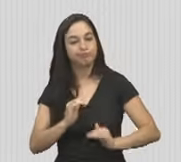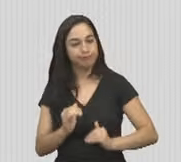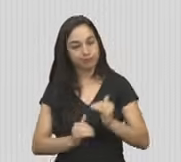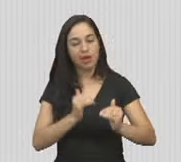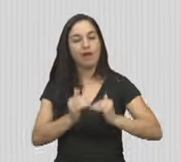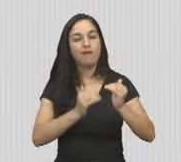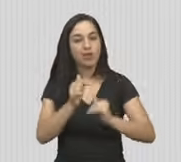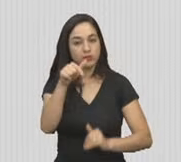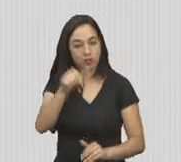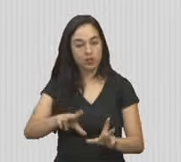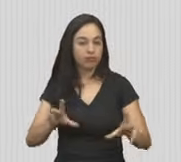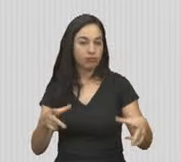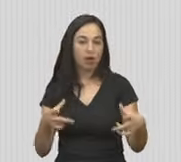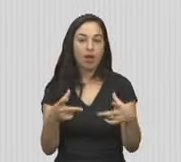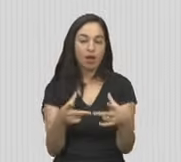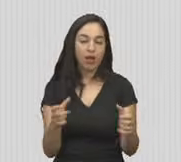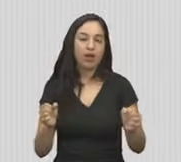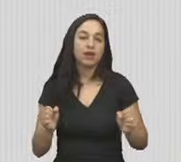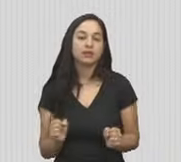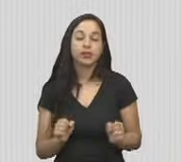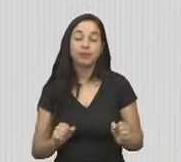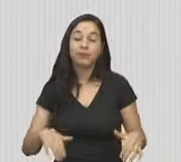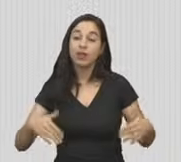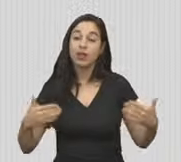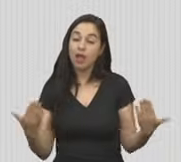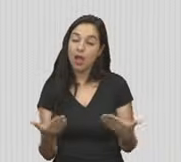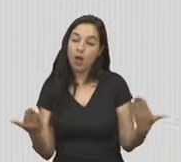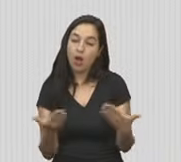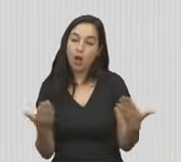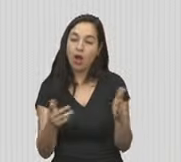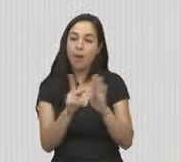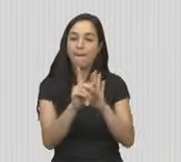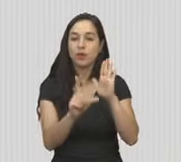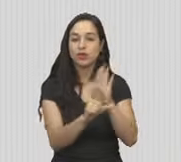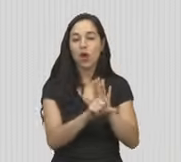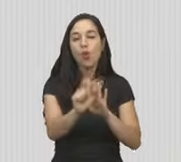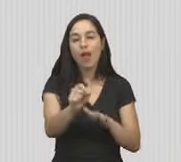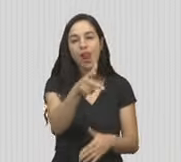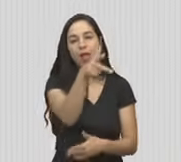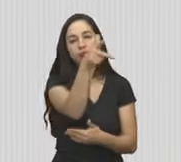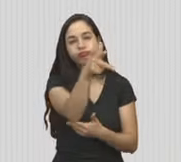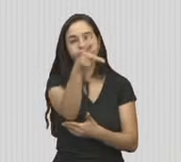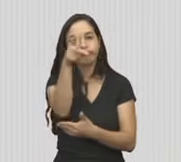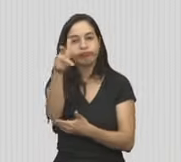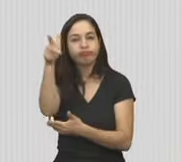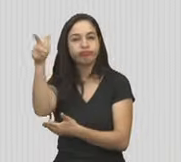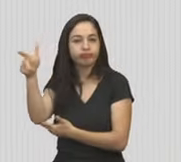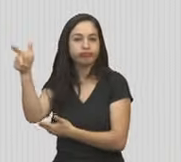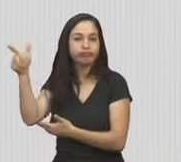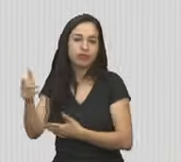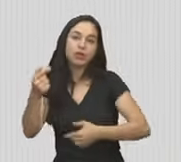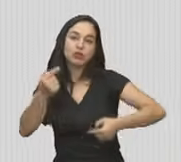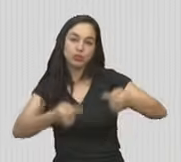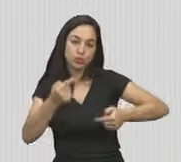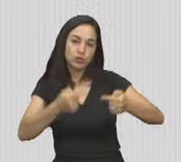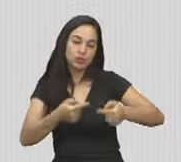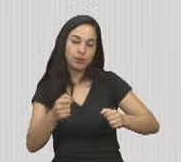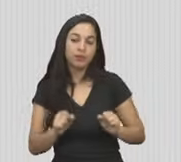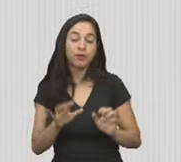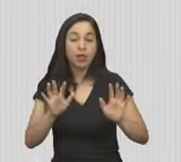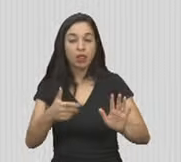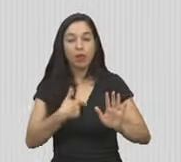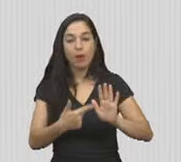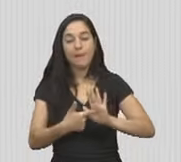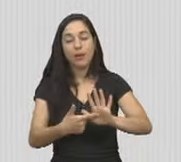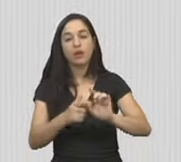um avanço aqui na casa, e agora o projeto de integração das câmeras, que está em discussão. E eu destaco